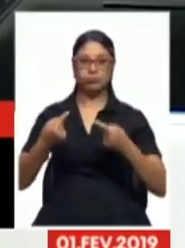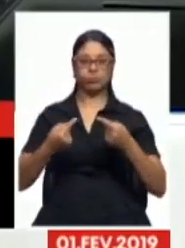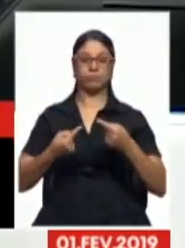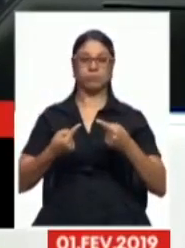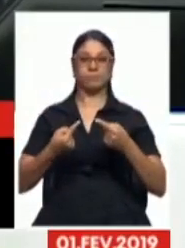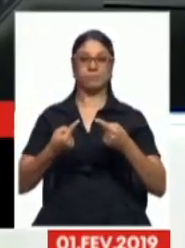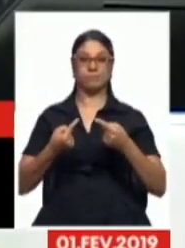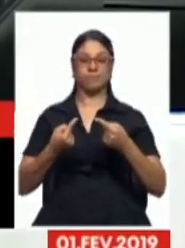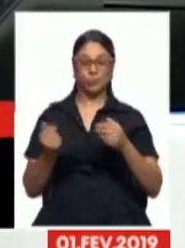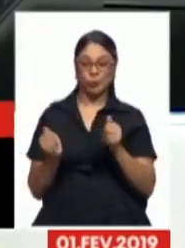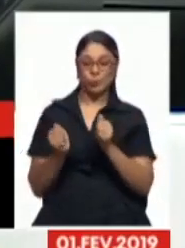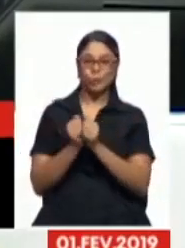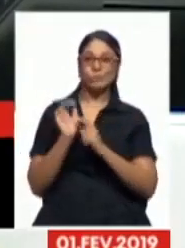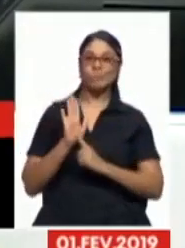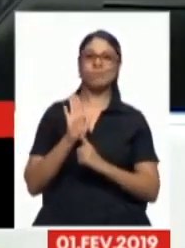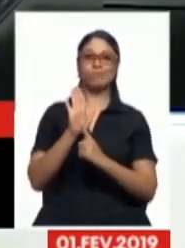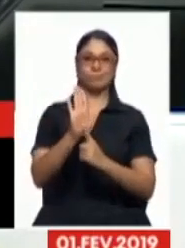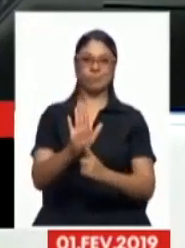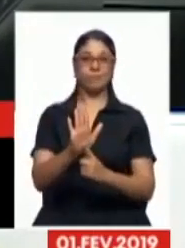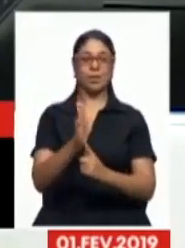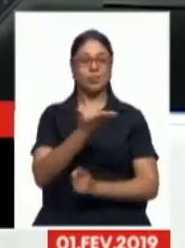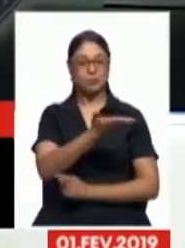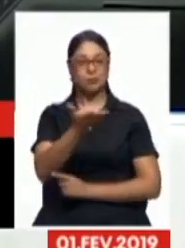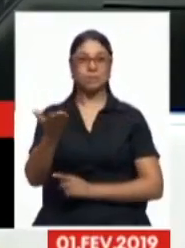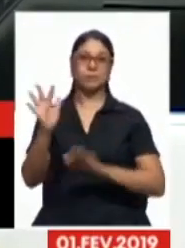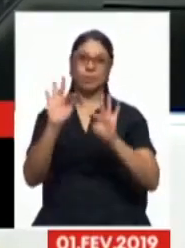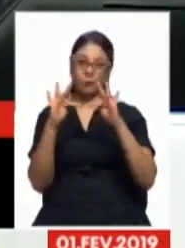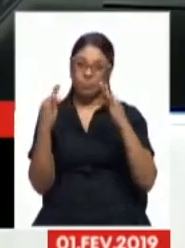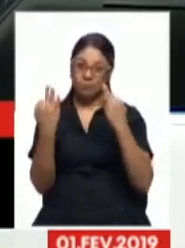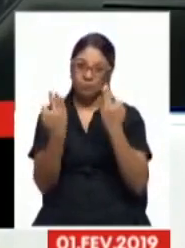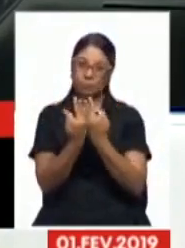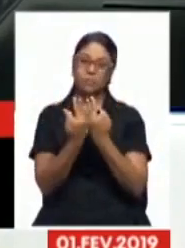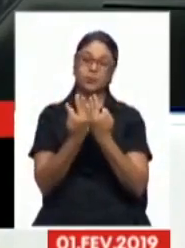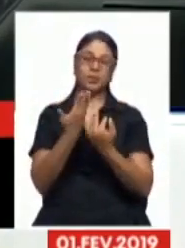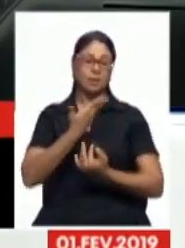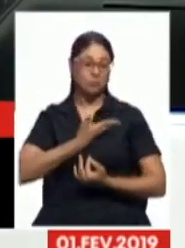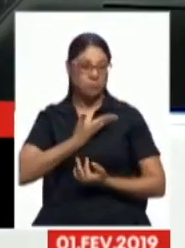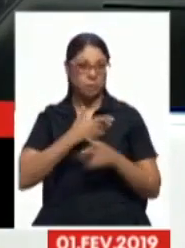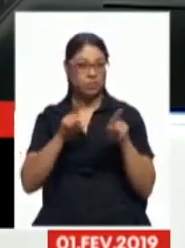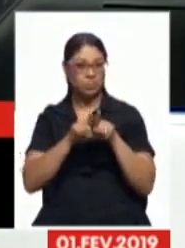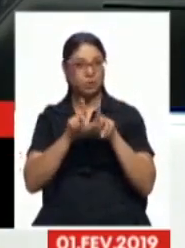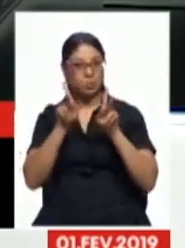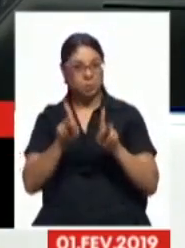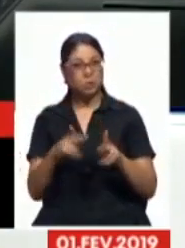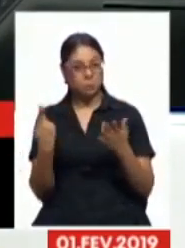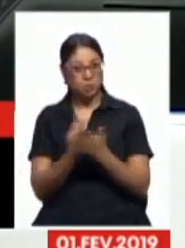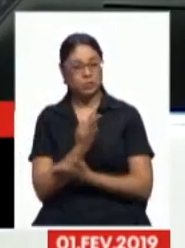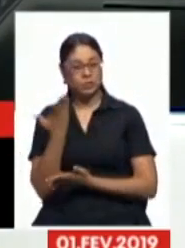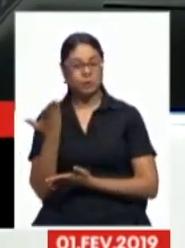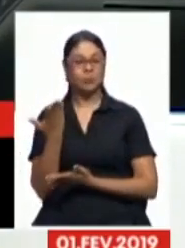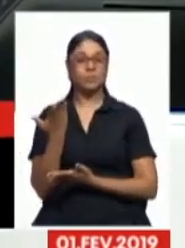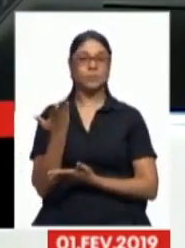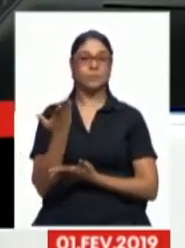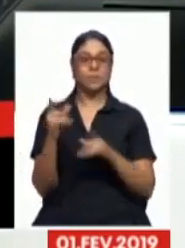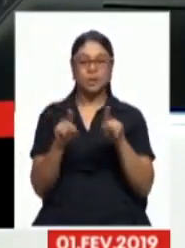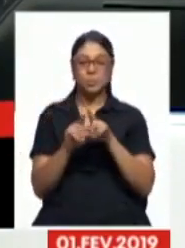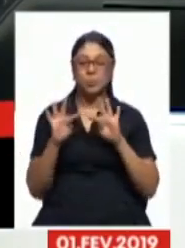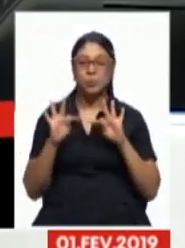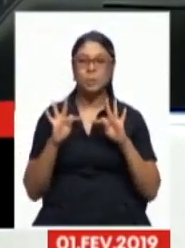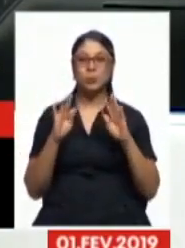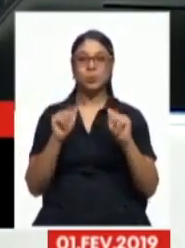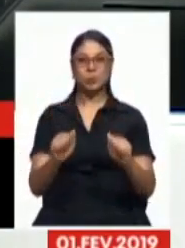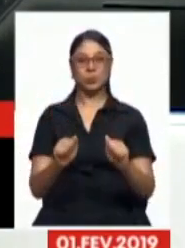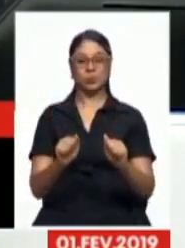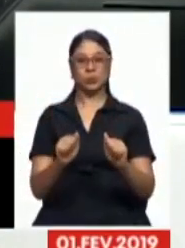e expressa aos familiares, parentes e amigos das vítimas, assim como toda a comunidade